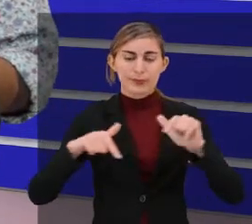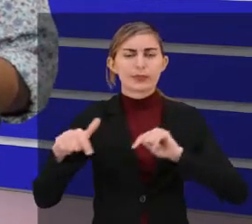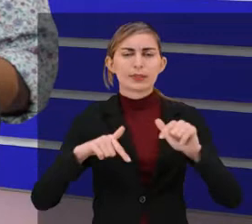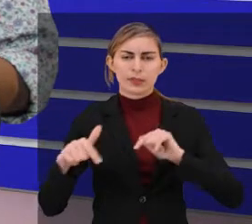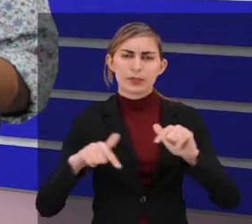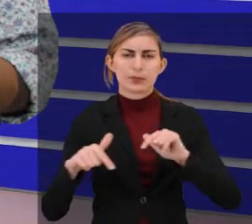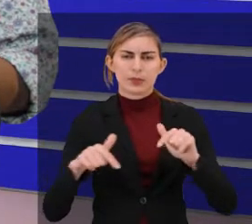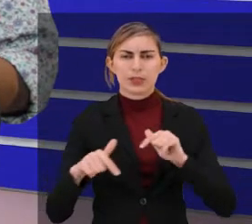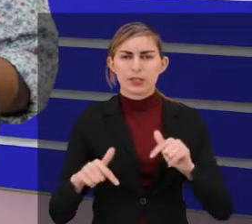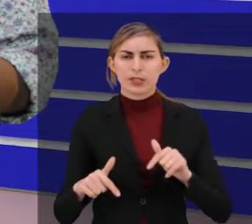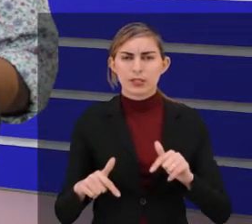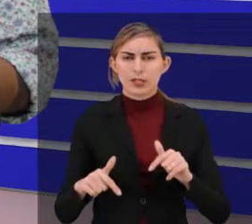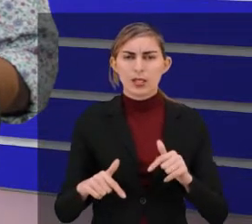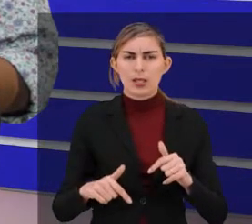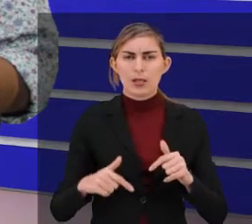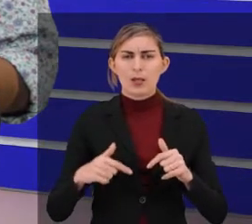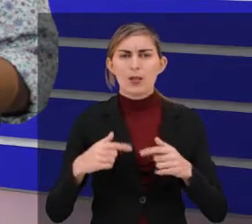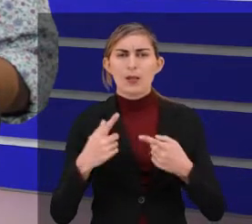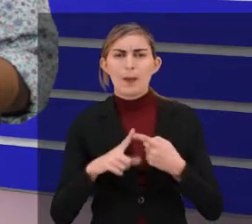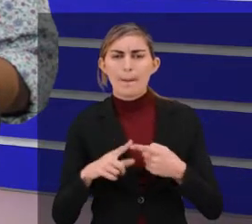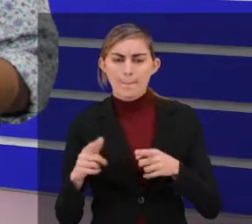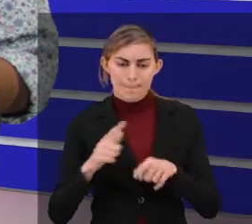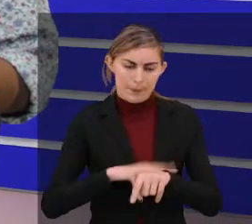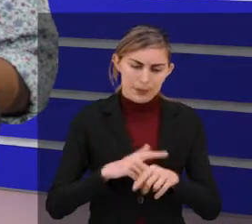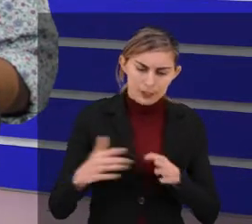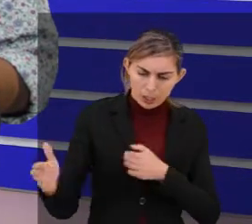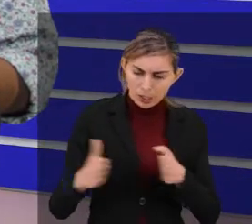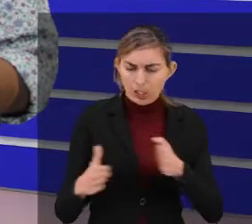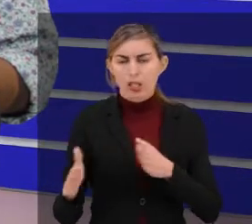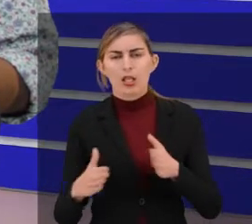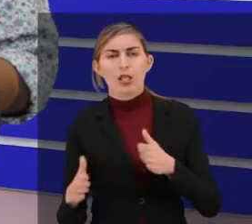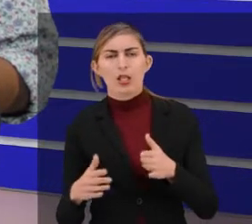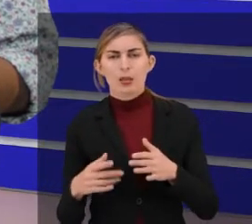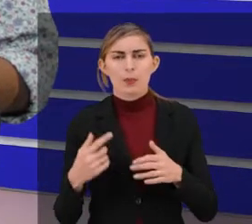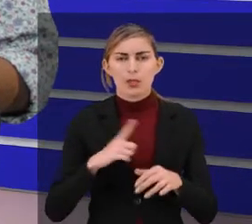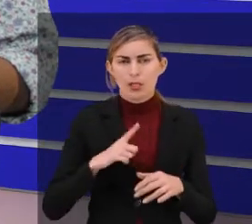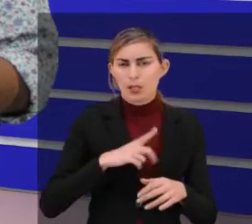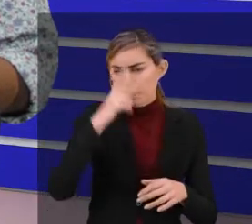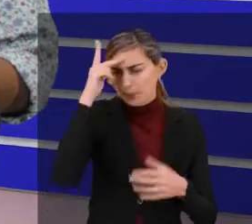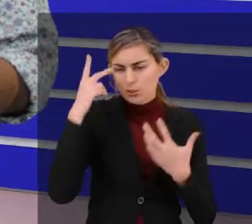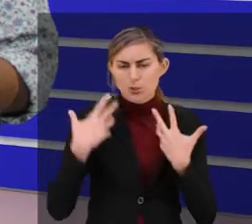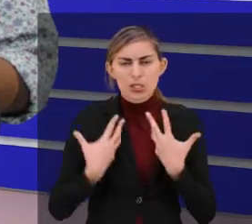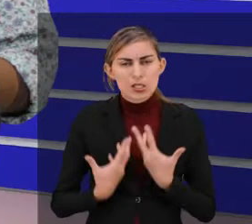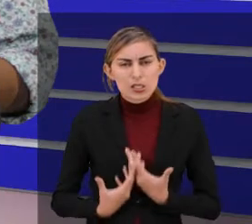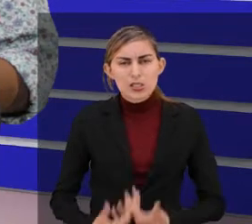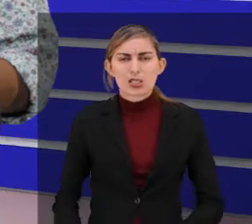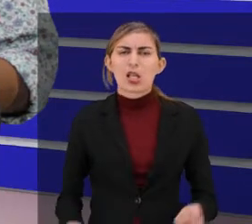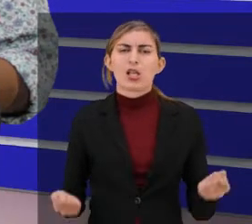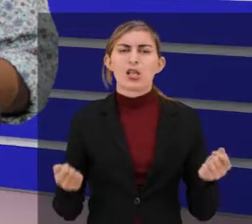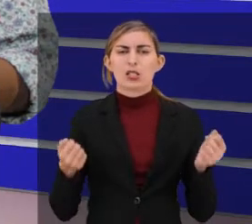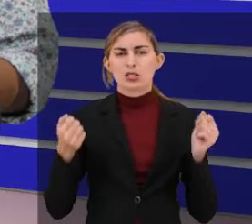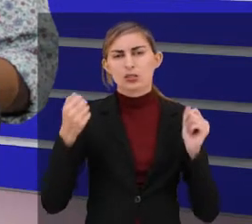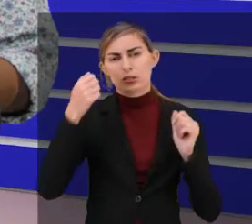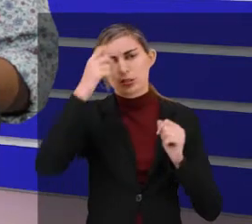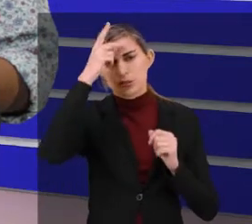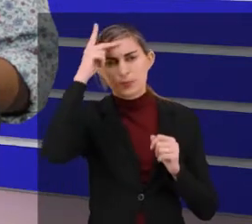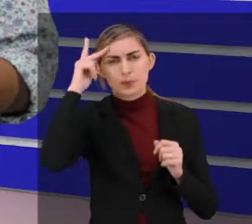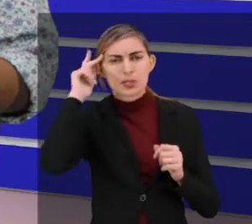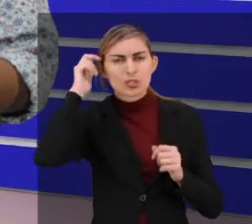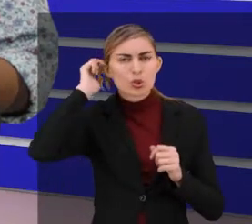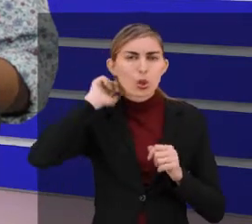trabalhando em cima de prazo, em cima de tempo, você tem pessoas cansadas, pessoas que estão